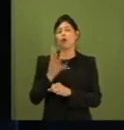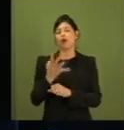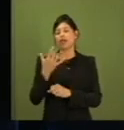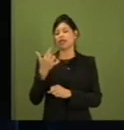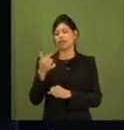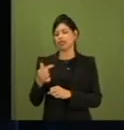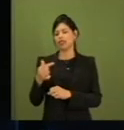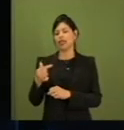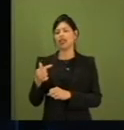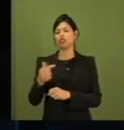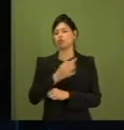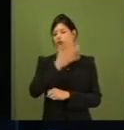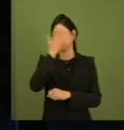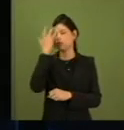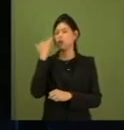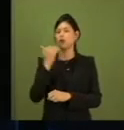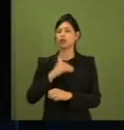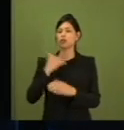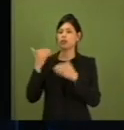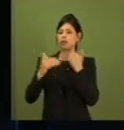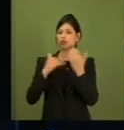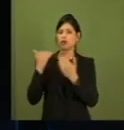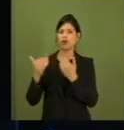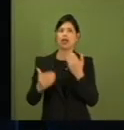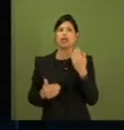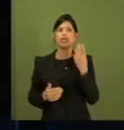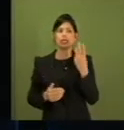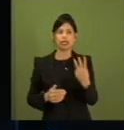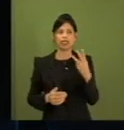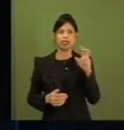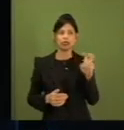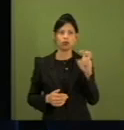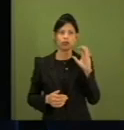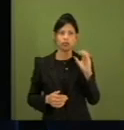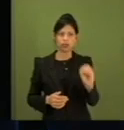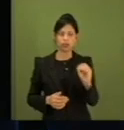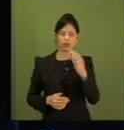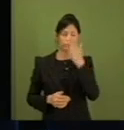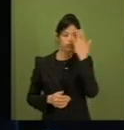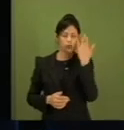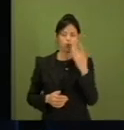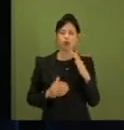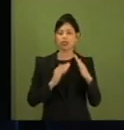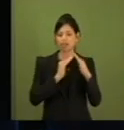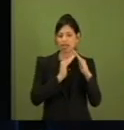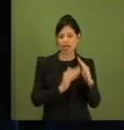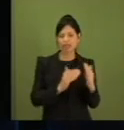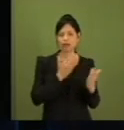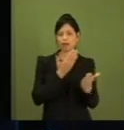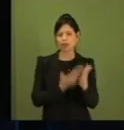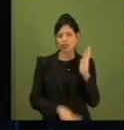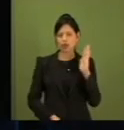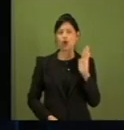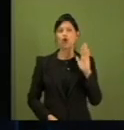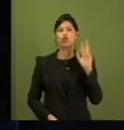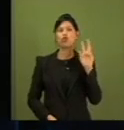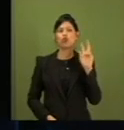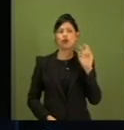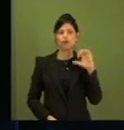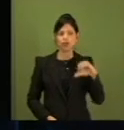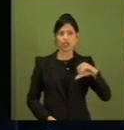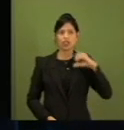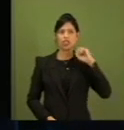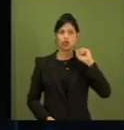pessoas afetadas, 5 mil desabrigados, 98 municípios atingidos. As chuvas volumosas e ventos